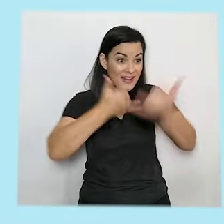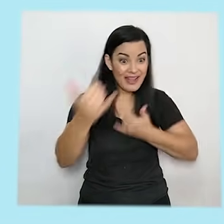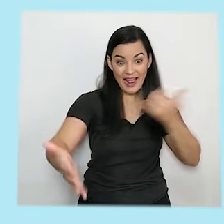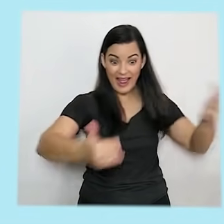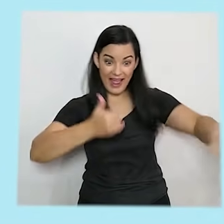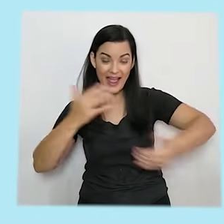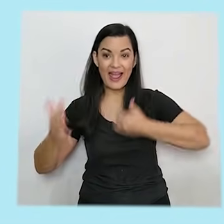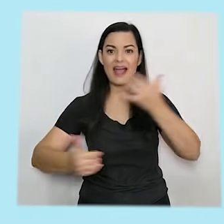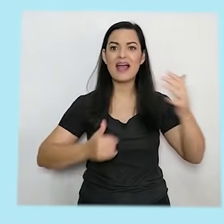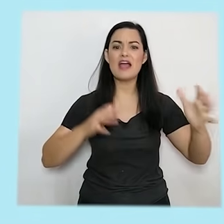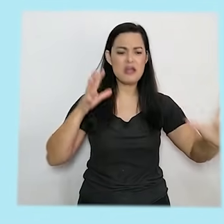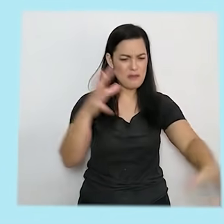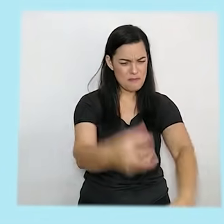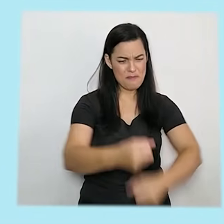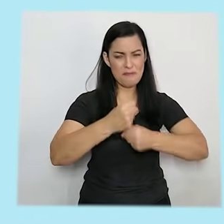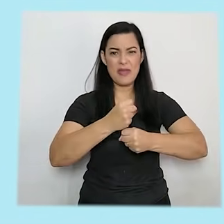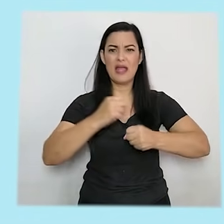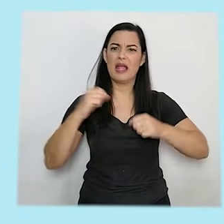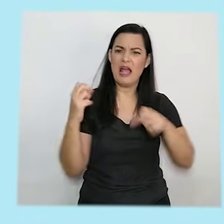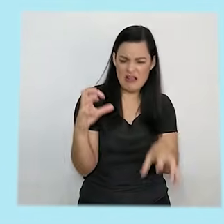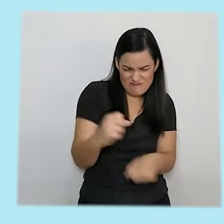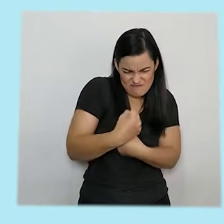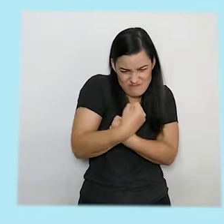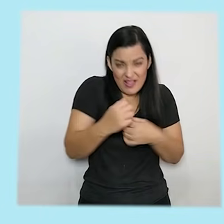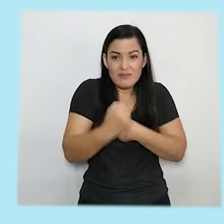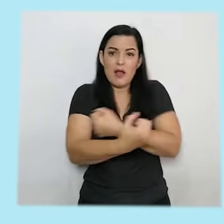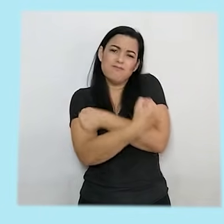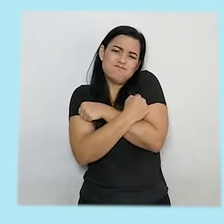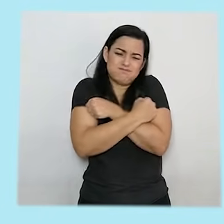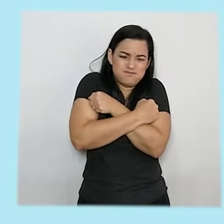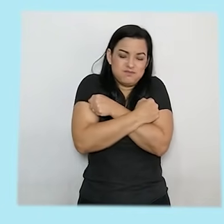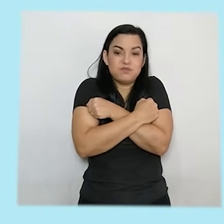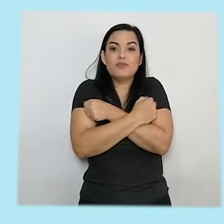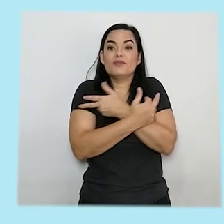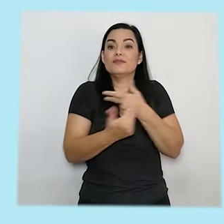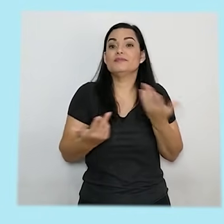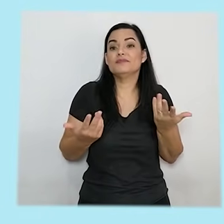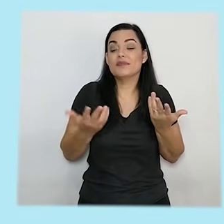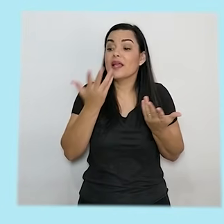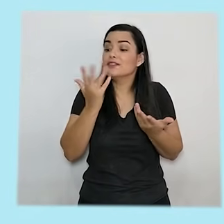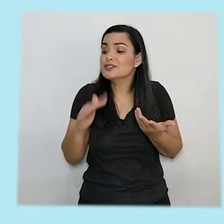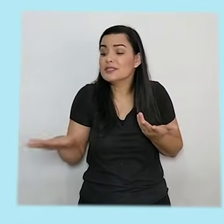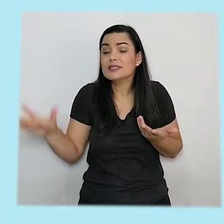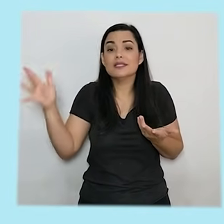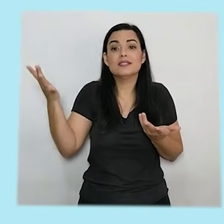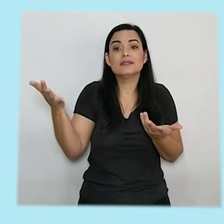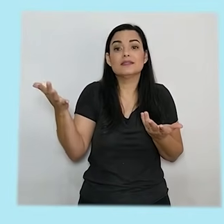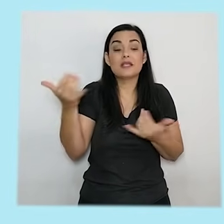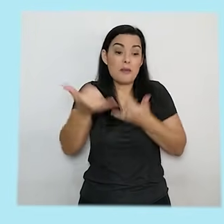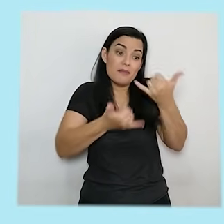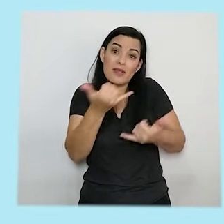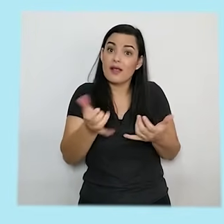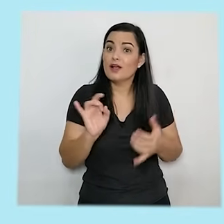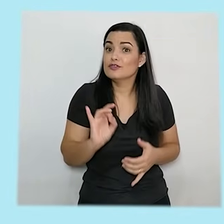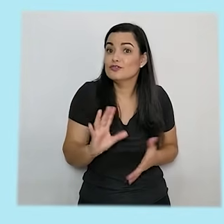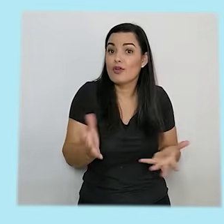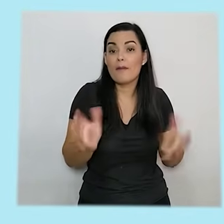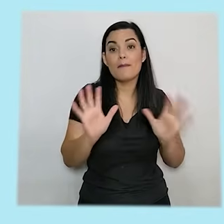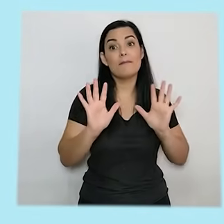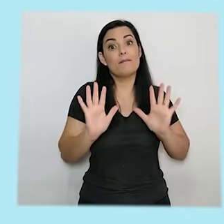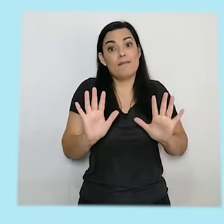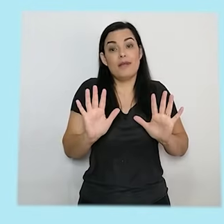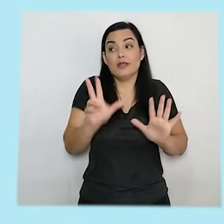patinho, apertavam-no, esfregavam-no. Os meninos não tinham más intenções,